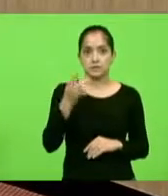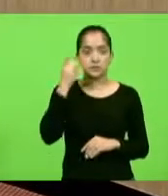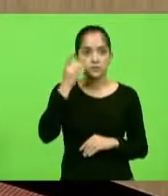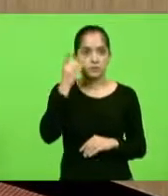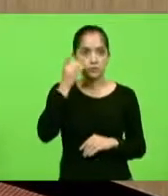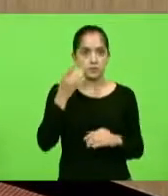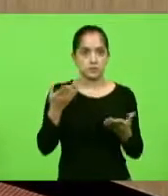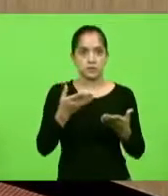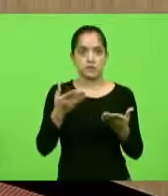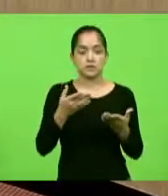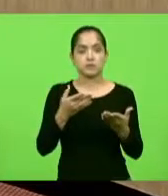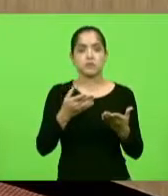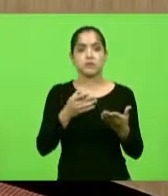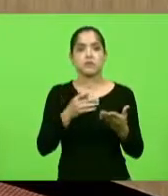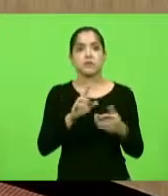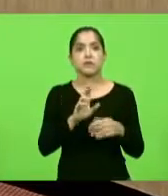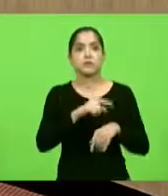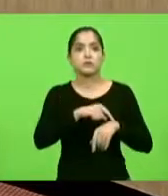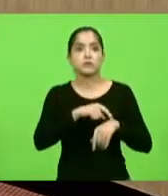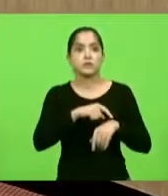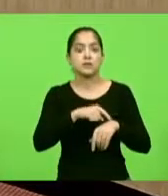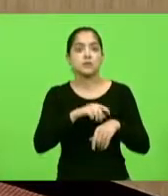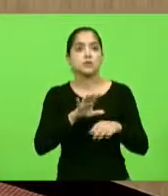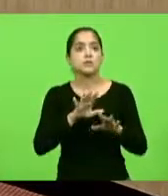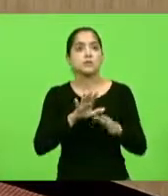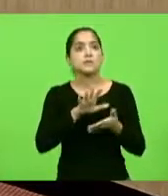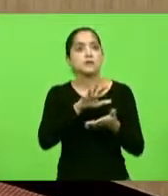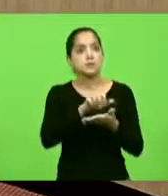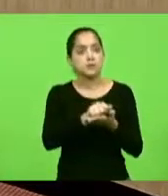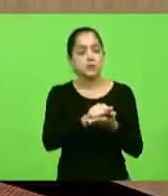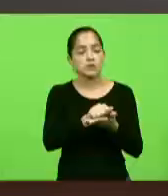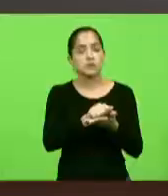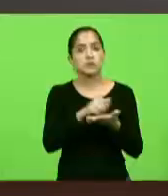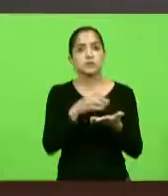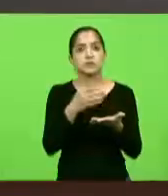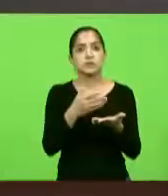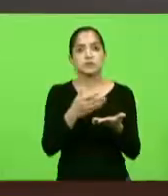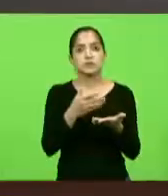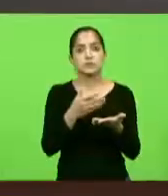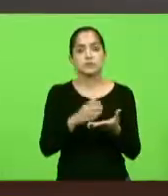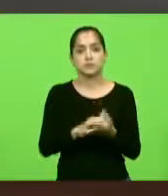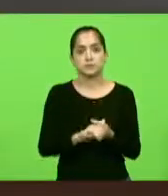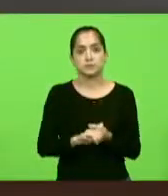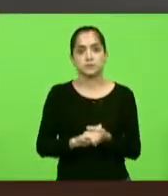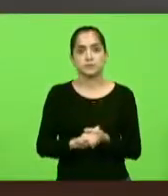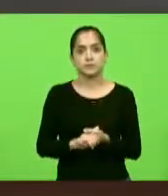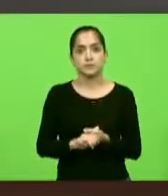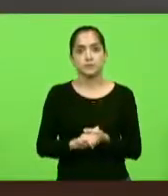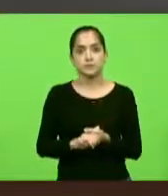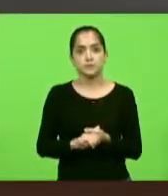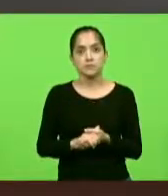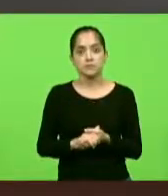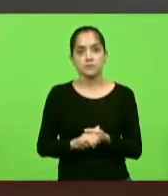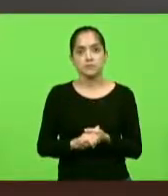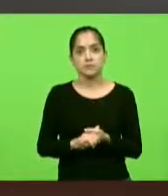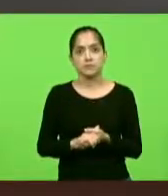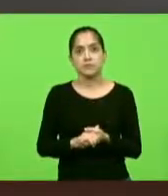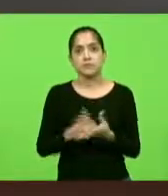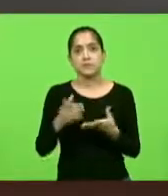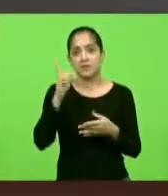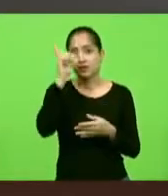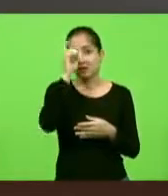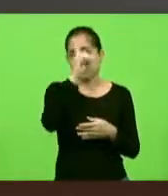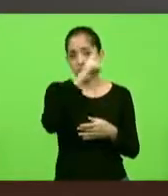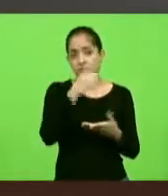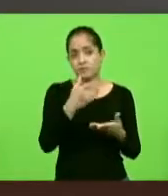gastar todo o tempo, só gostaria aqui de deixar registrado que eu tenho muita dificuldade para